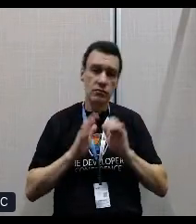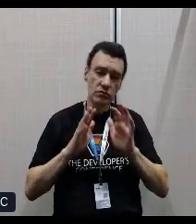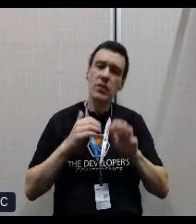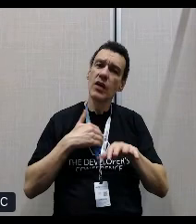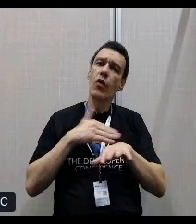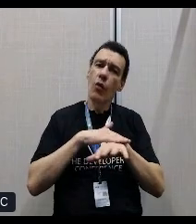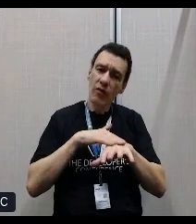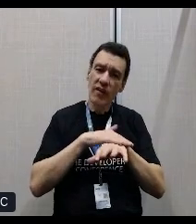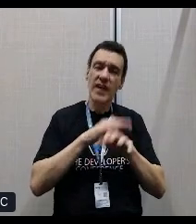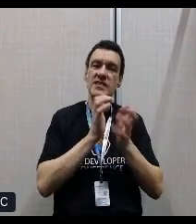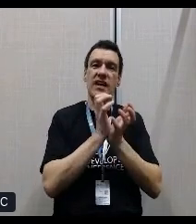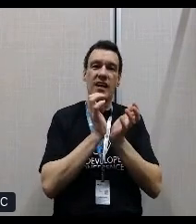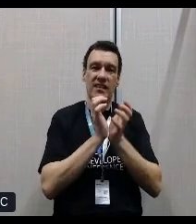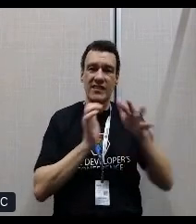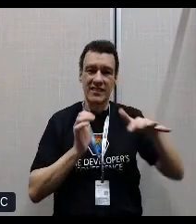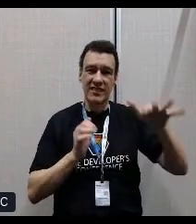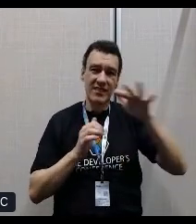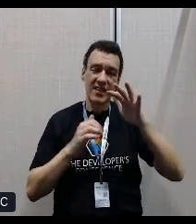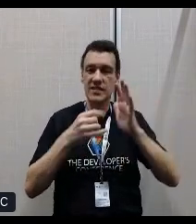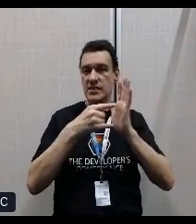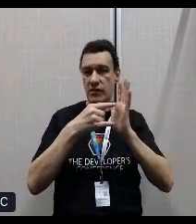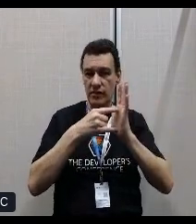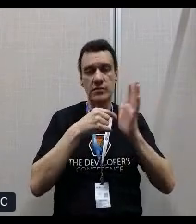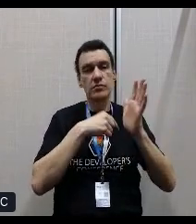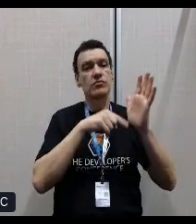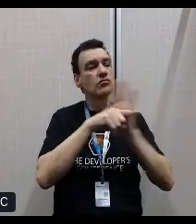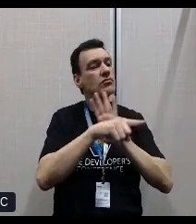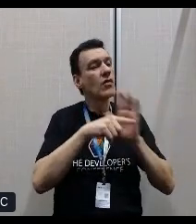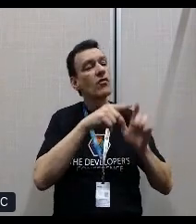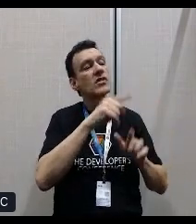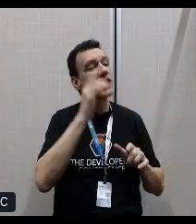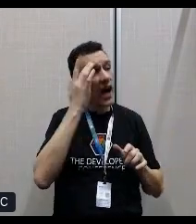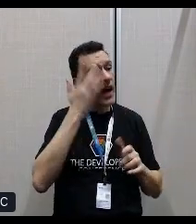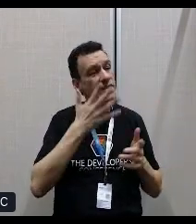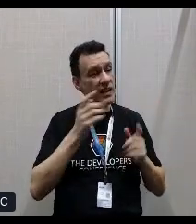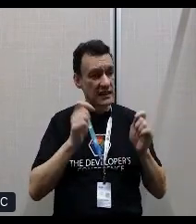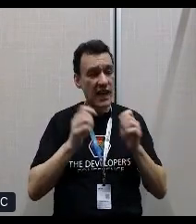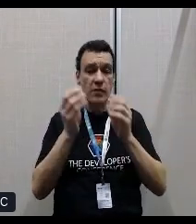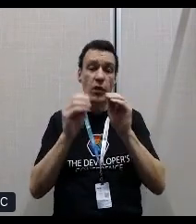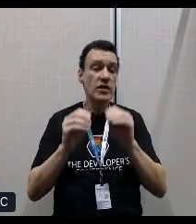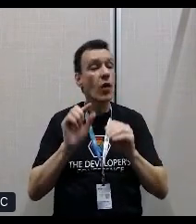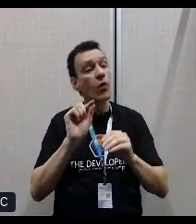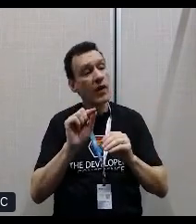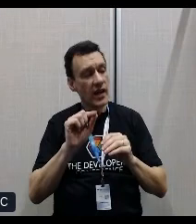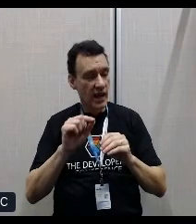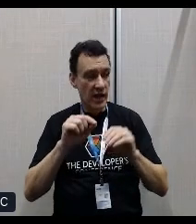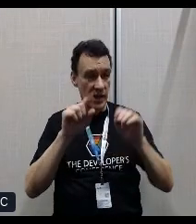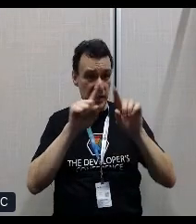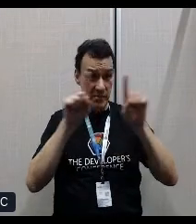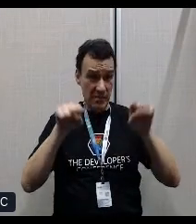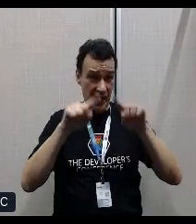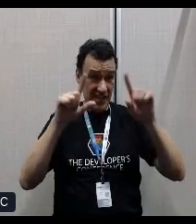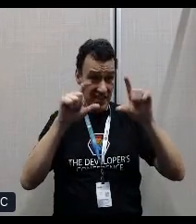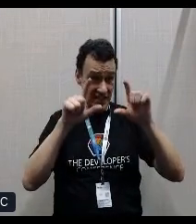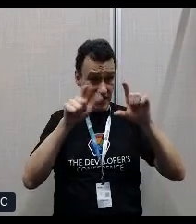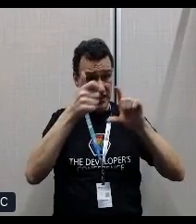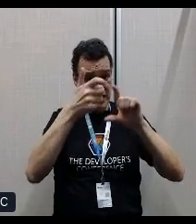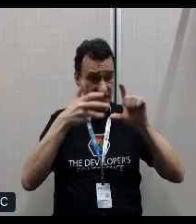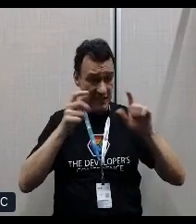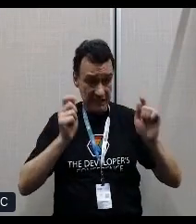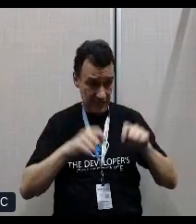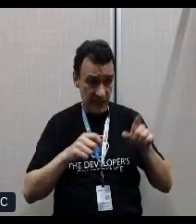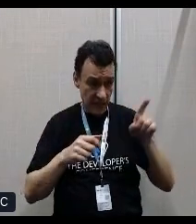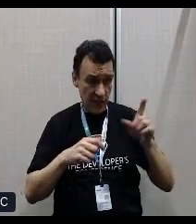o que é que vocês entendem? O que é que a gente pode implementar agora? Descrição de imagem, vocês conseguem? É ok? A gente pode colocar